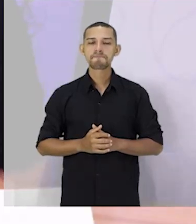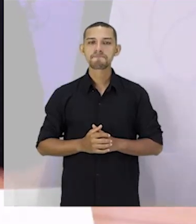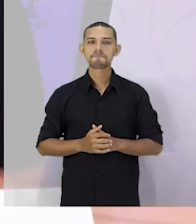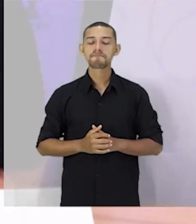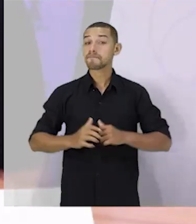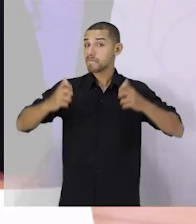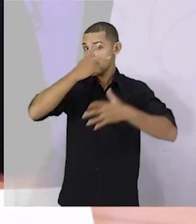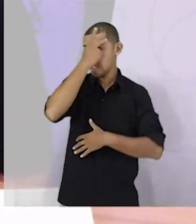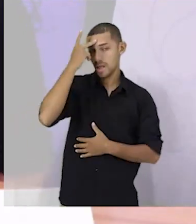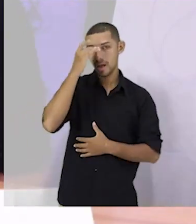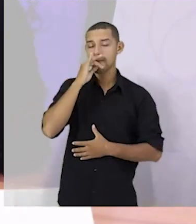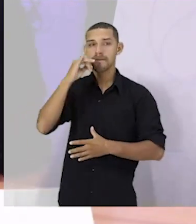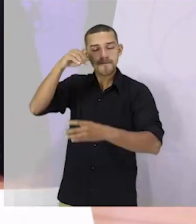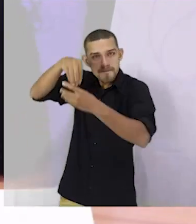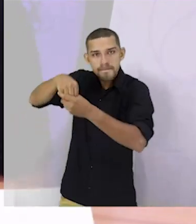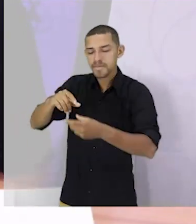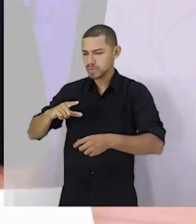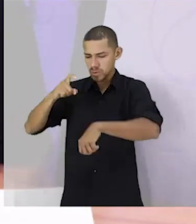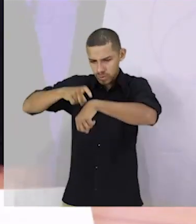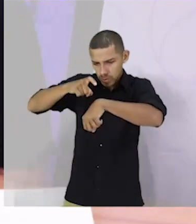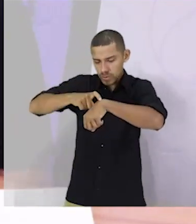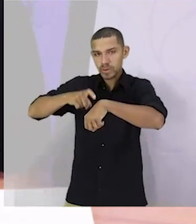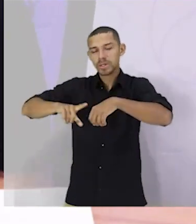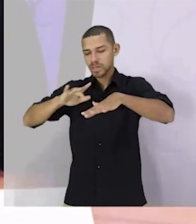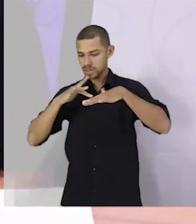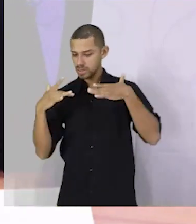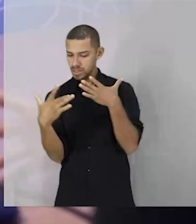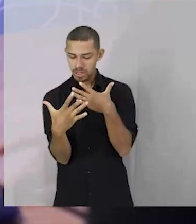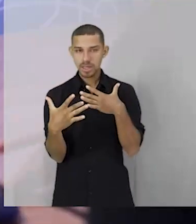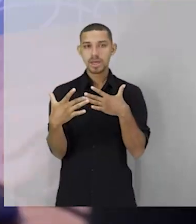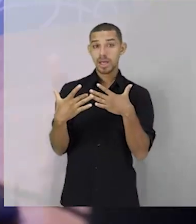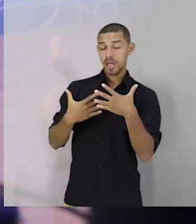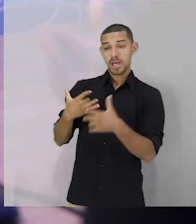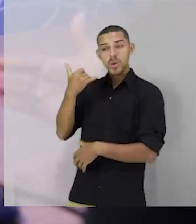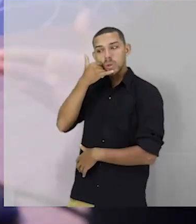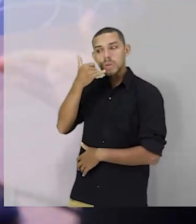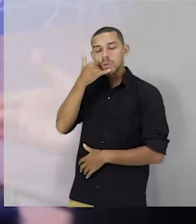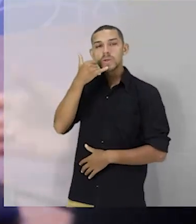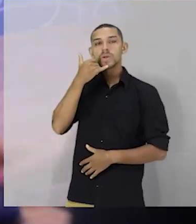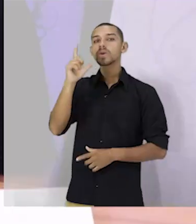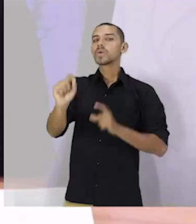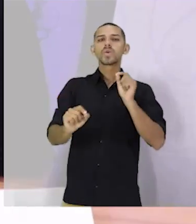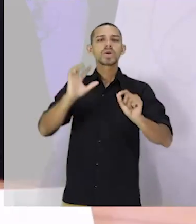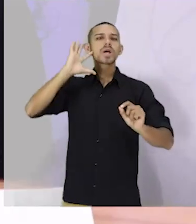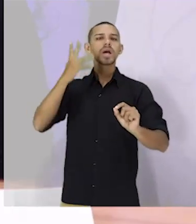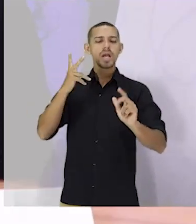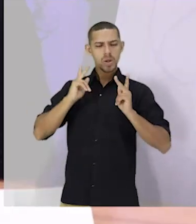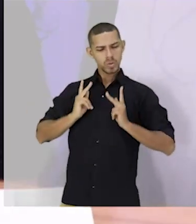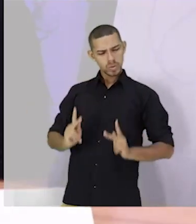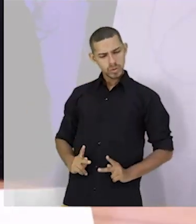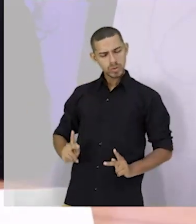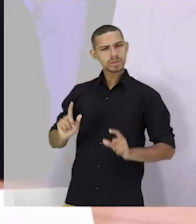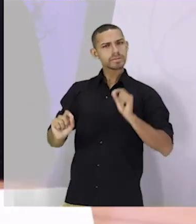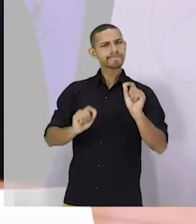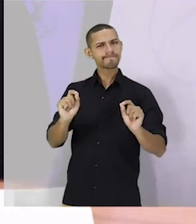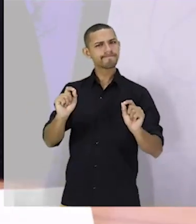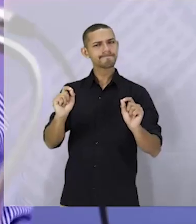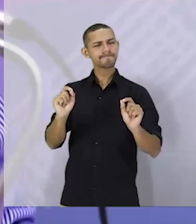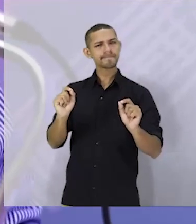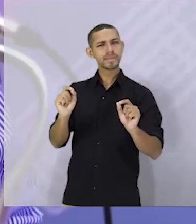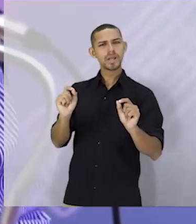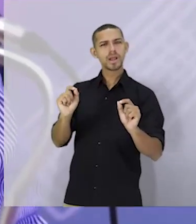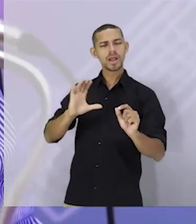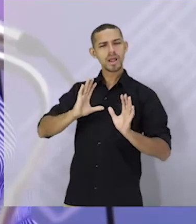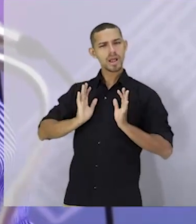passam boa parte, né, do seu tempo nas redes sociais, no celular, o que você acha desse comportamento? Então, as pessoas já